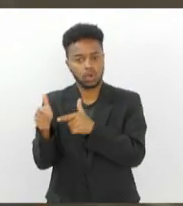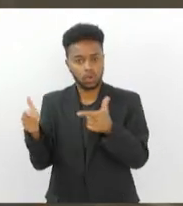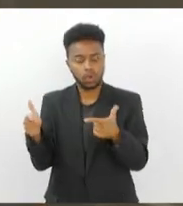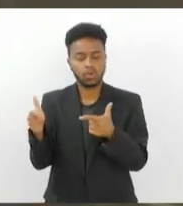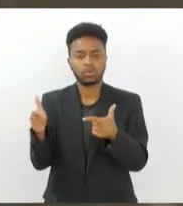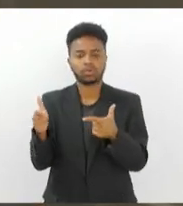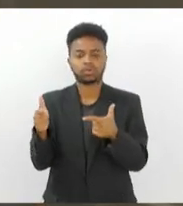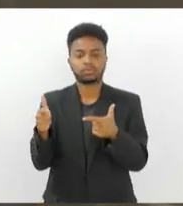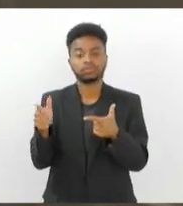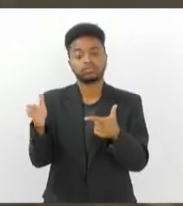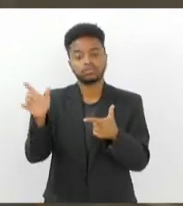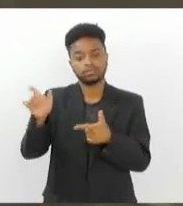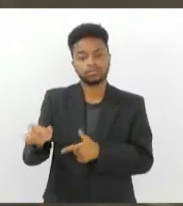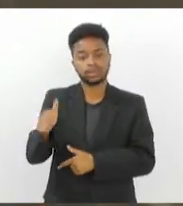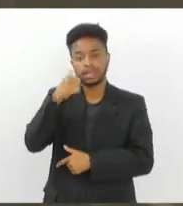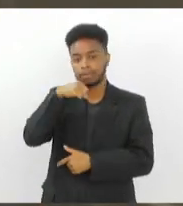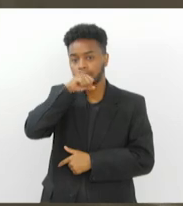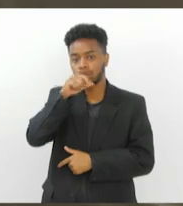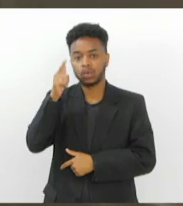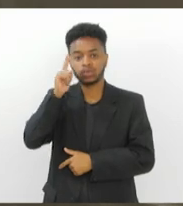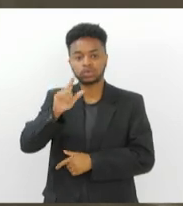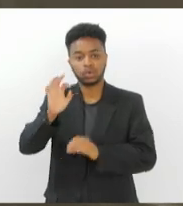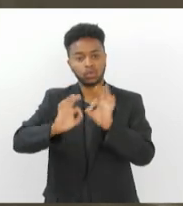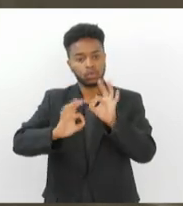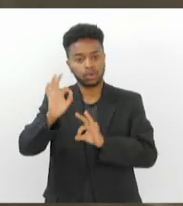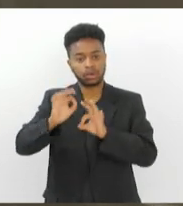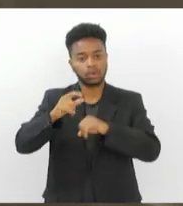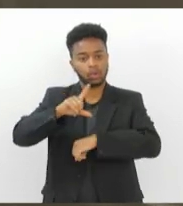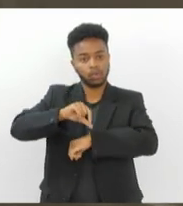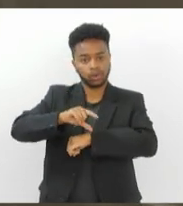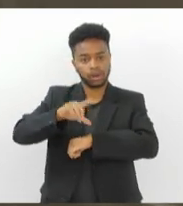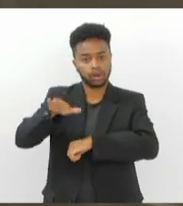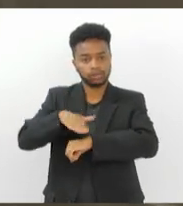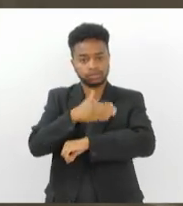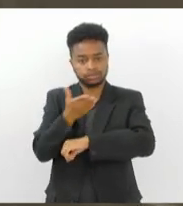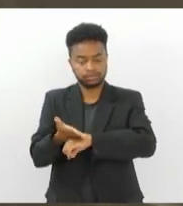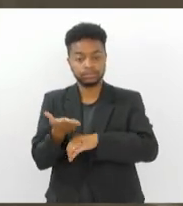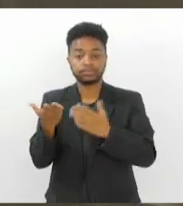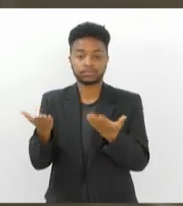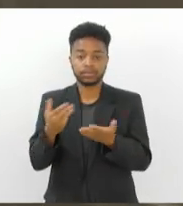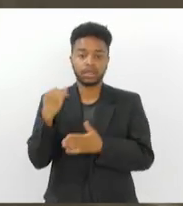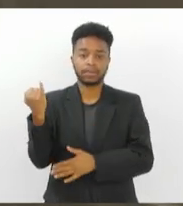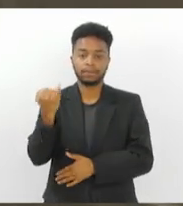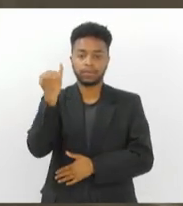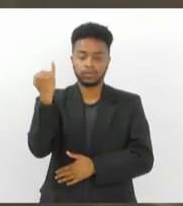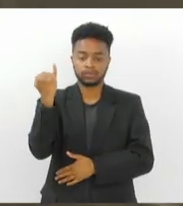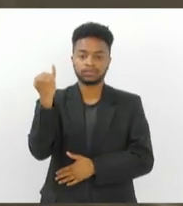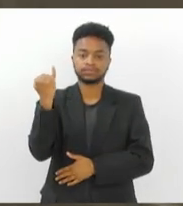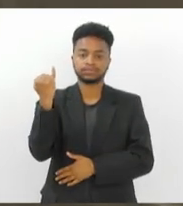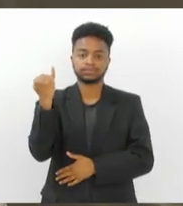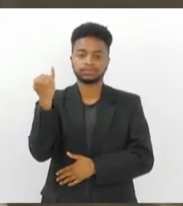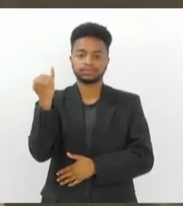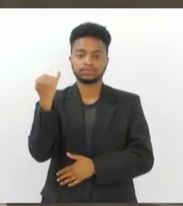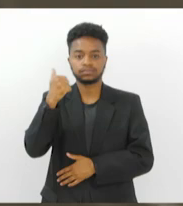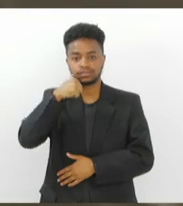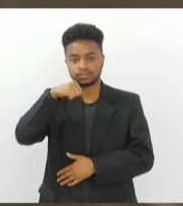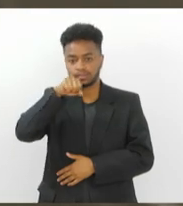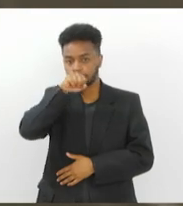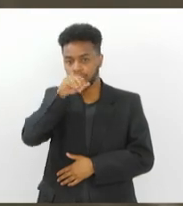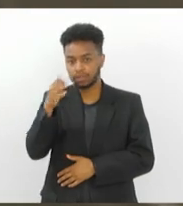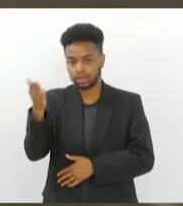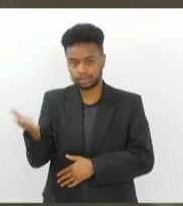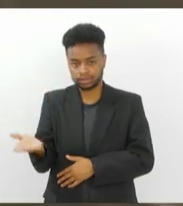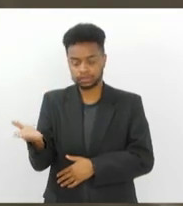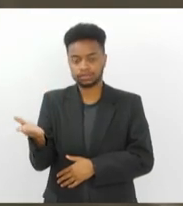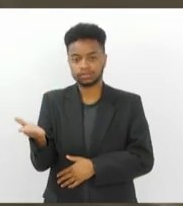sentido a mãe consegue se organizar no horário dela diário então assim é importante que eh a mãe essa